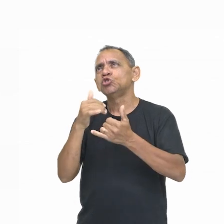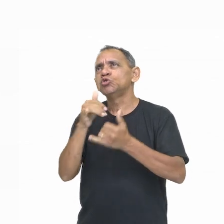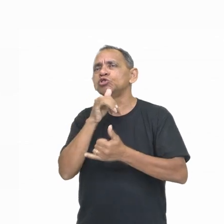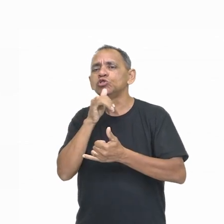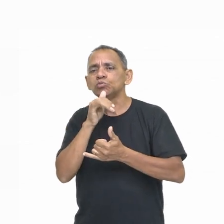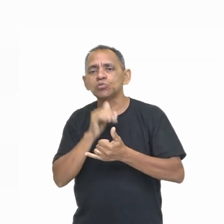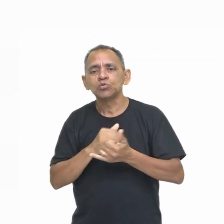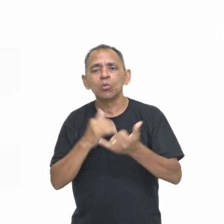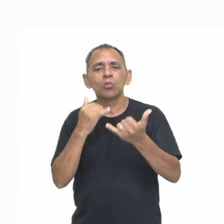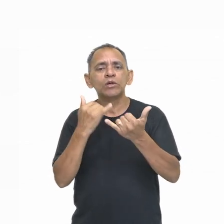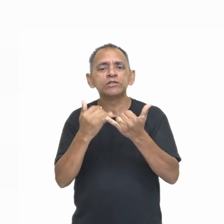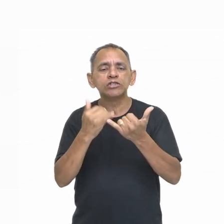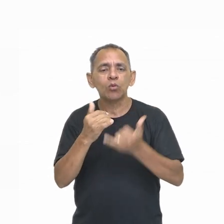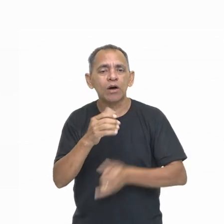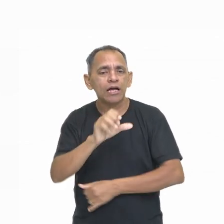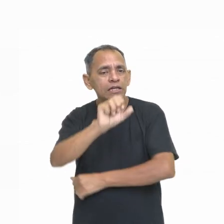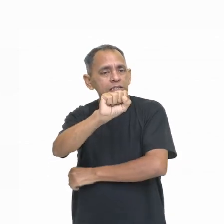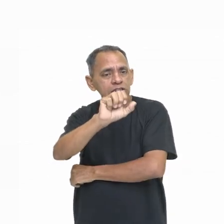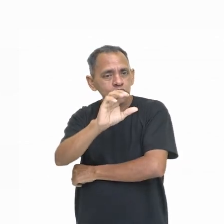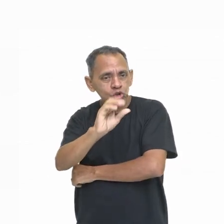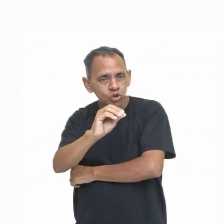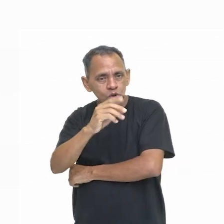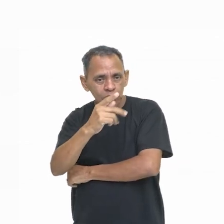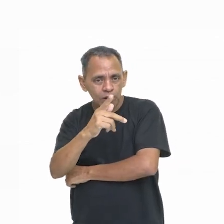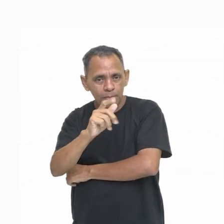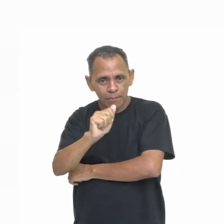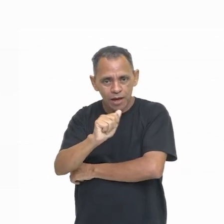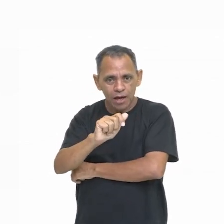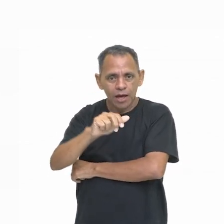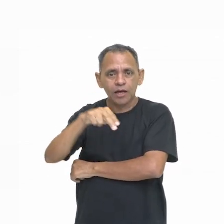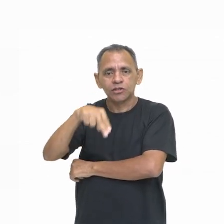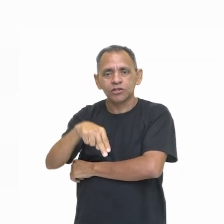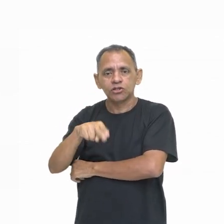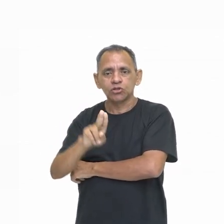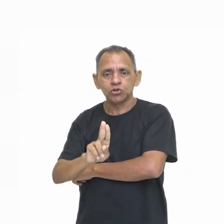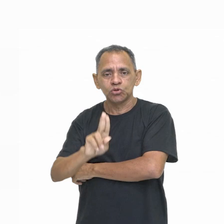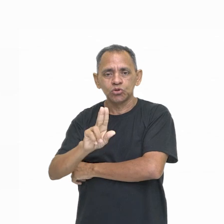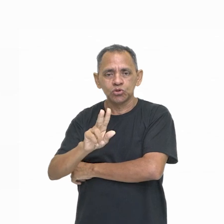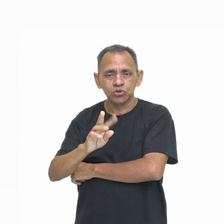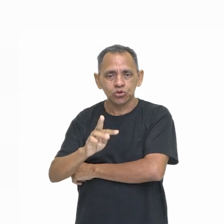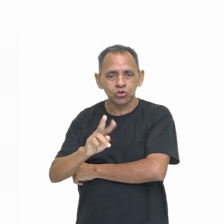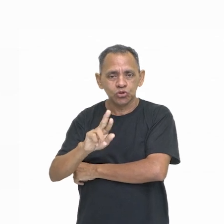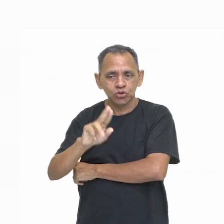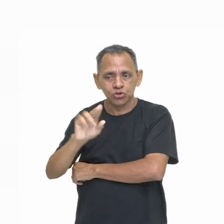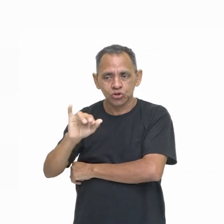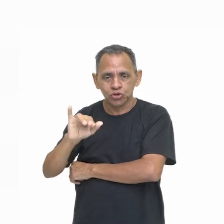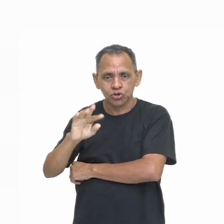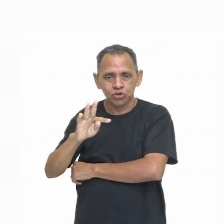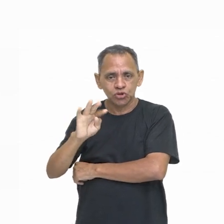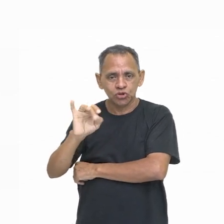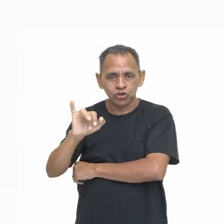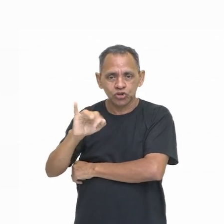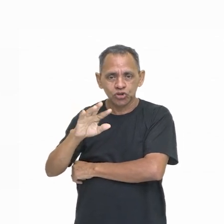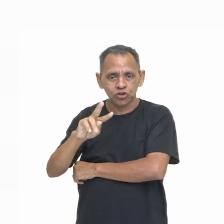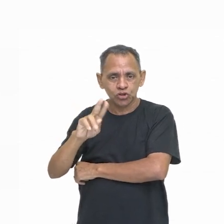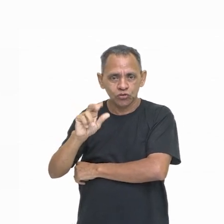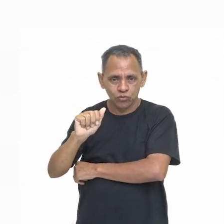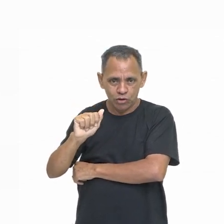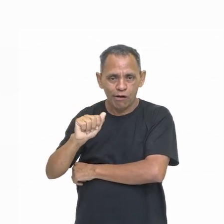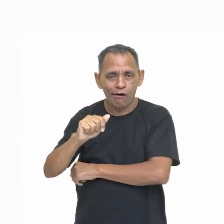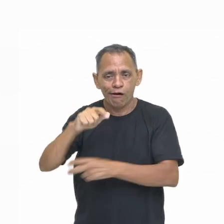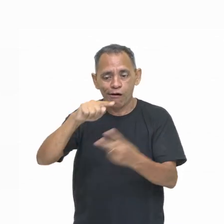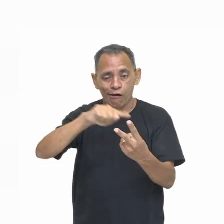É importante a gente falar que tanto o Oparin quanto o Haldane